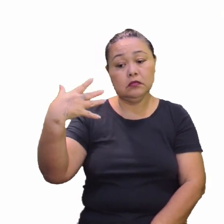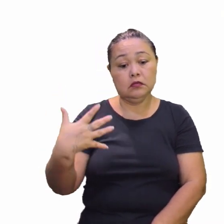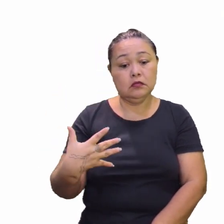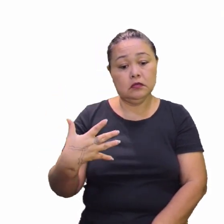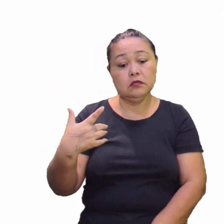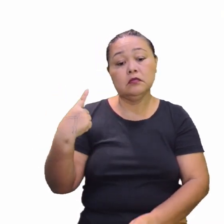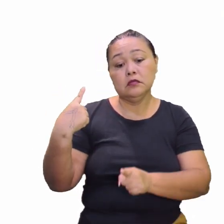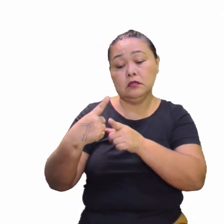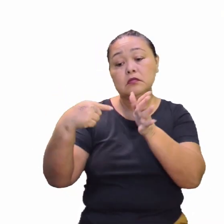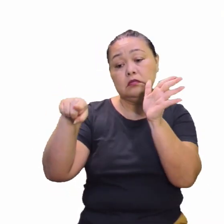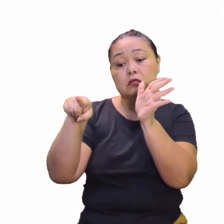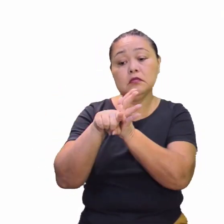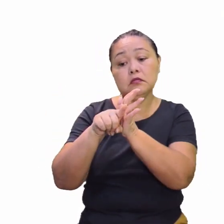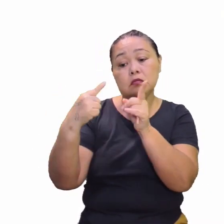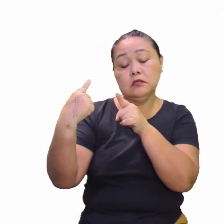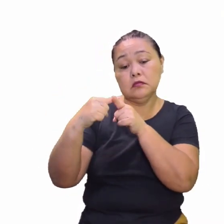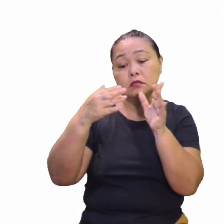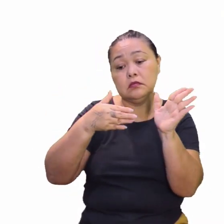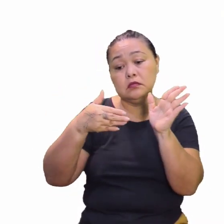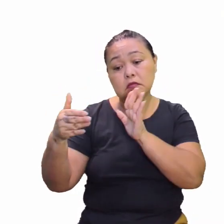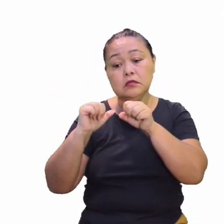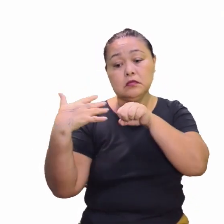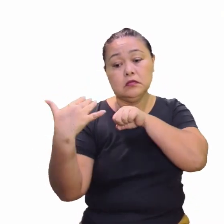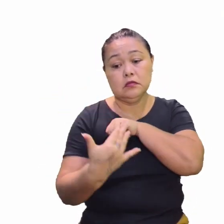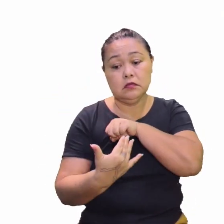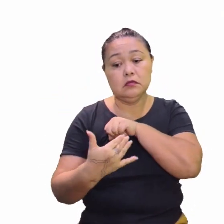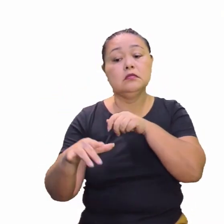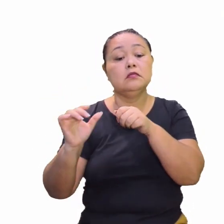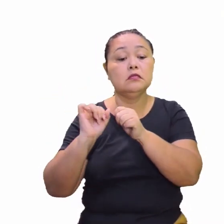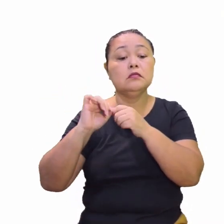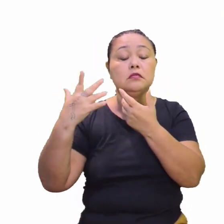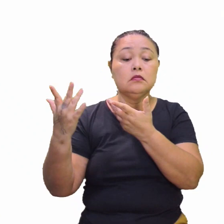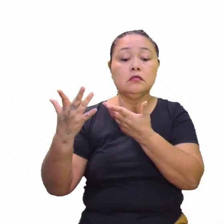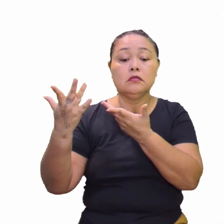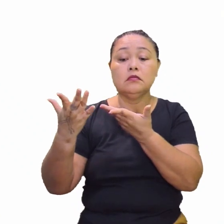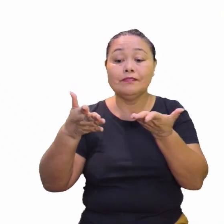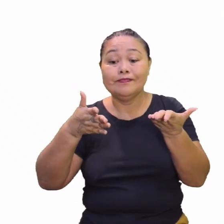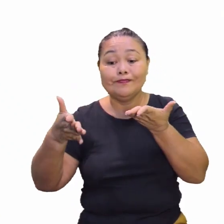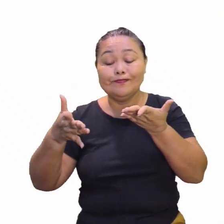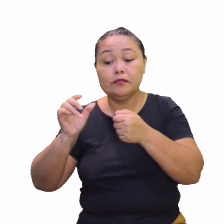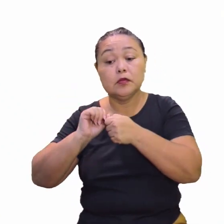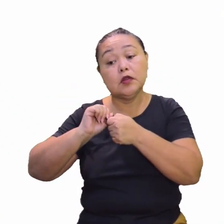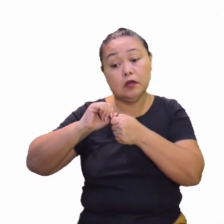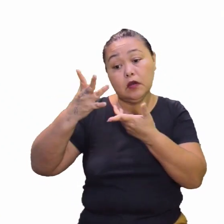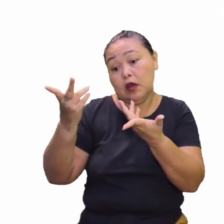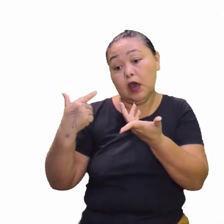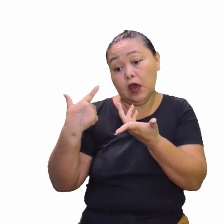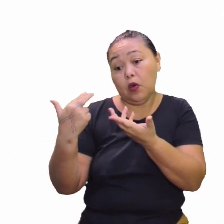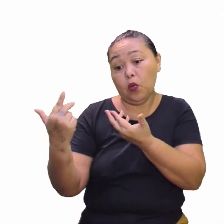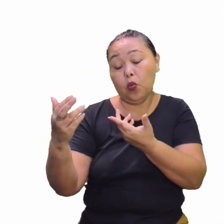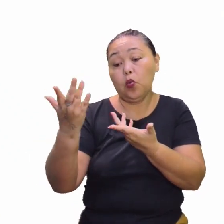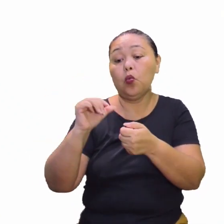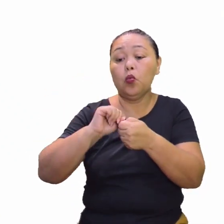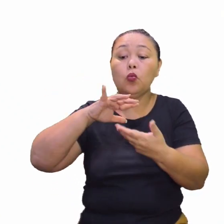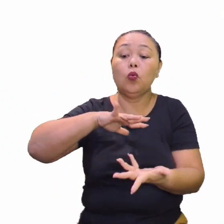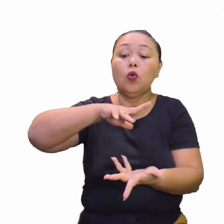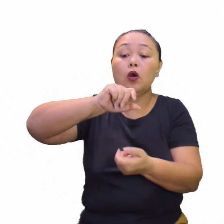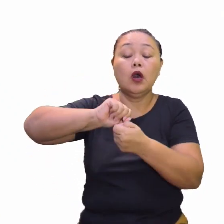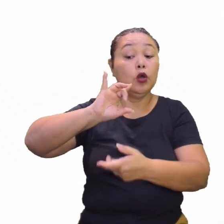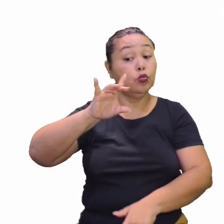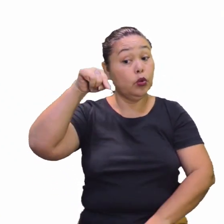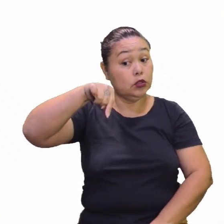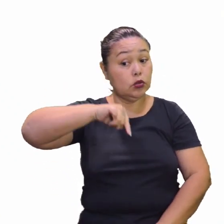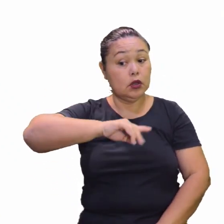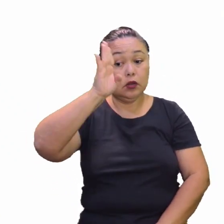Explica aí, né, Rogério? Por que está negativo? Negativo, né? É o período aí da pandemia, né? Uma recessão internacional. Muito não abalou só a